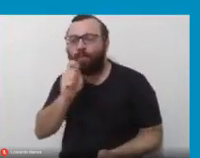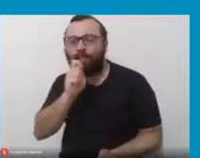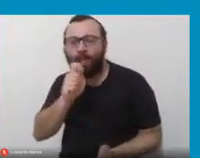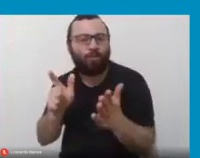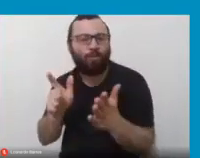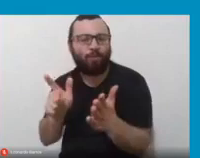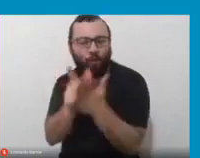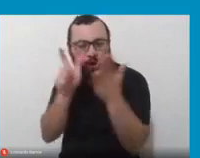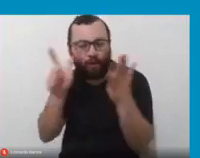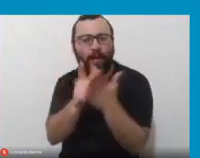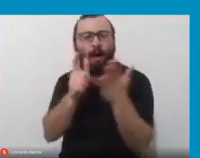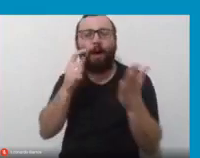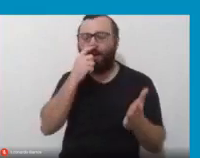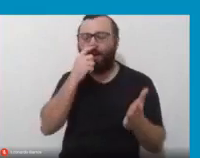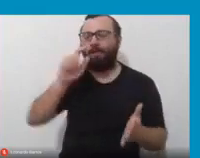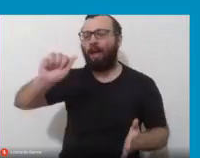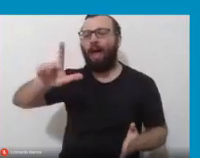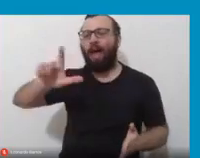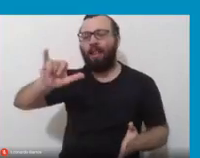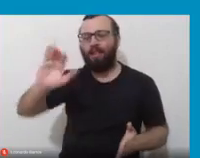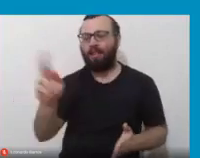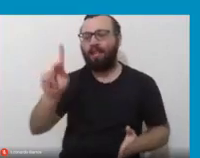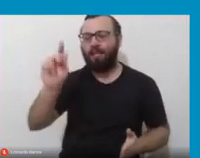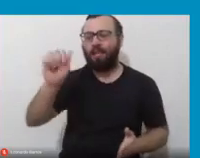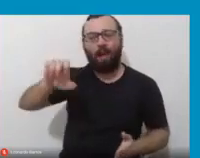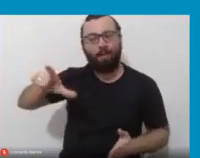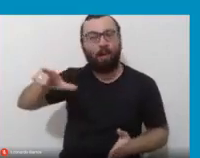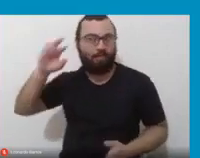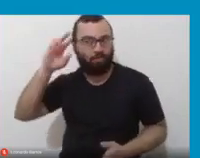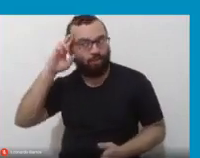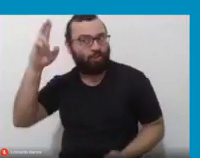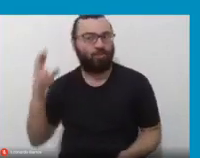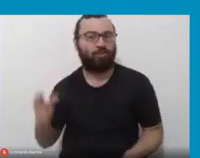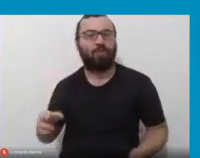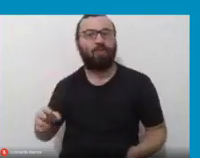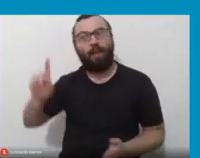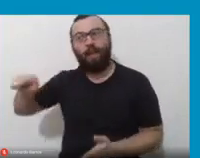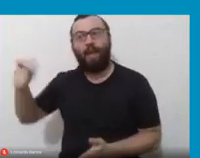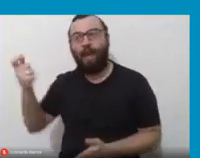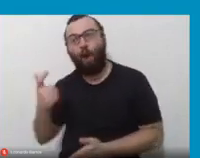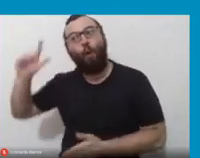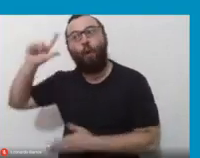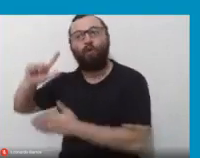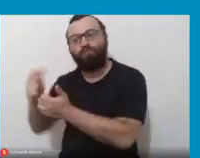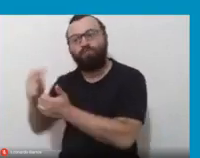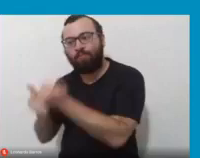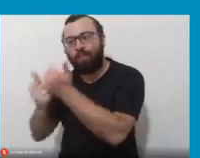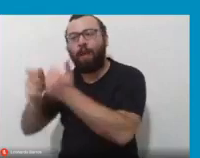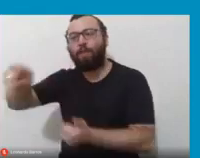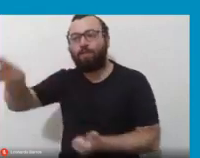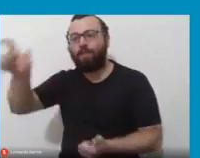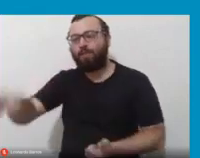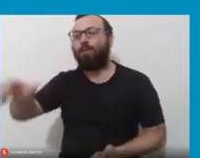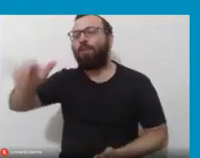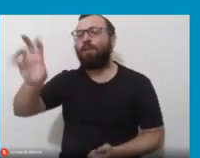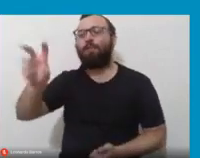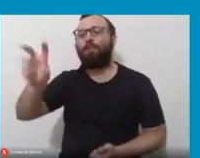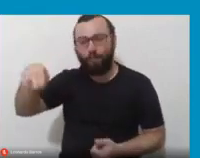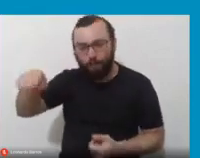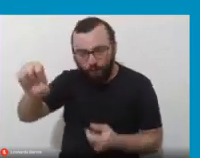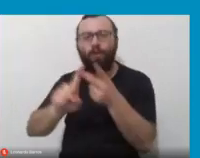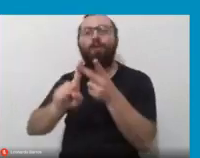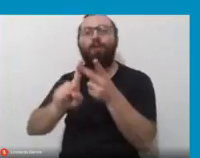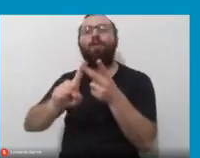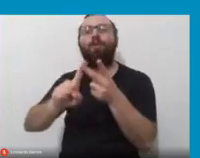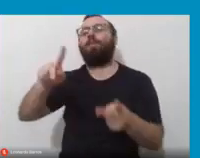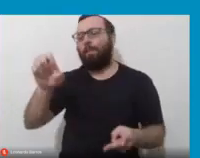canal do Ali Kamel, né, que ele dirige, e ele escreveu também, foi outro aliado da professora Ivone Magui, do Peter Fry, do